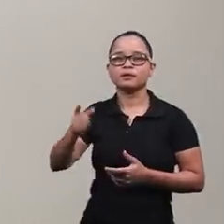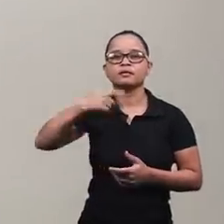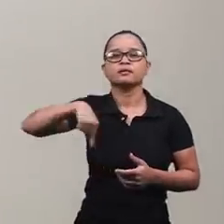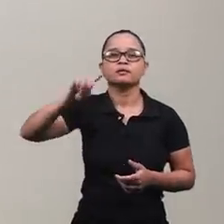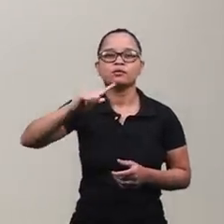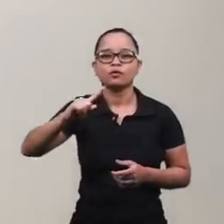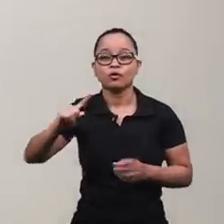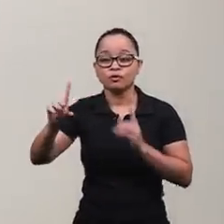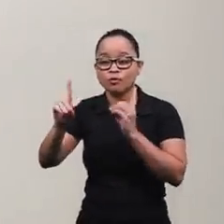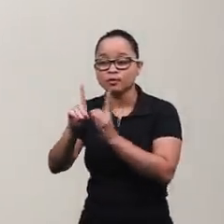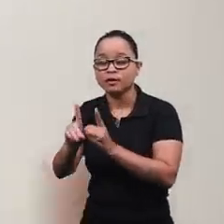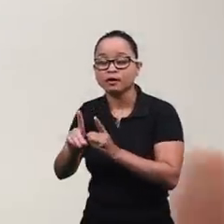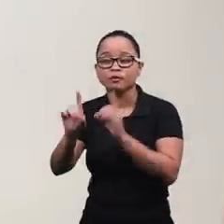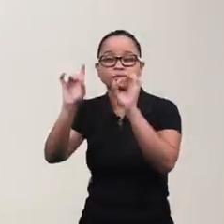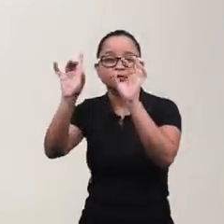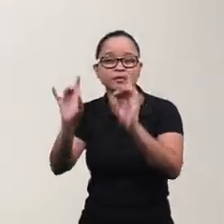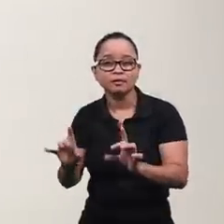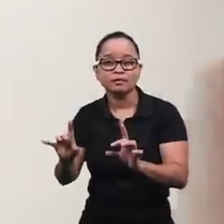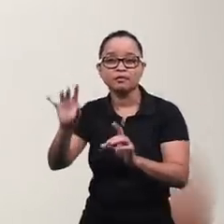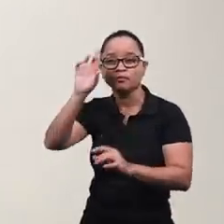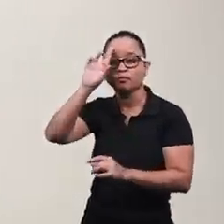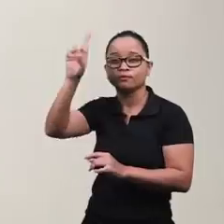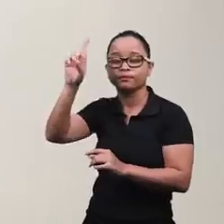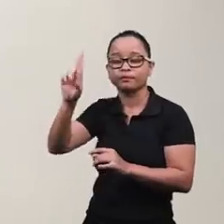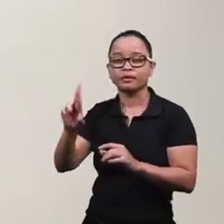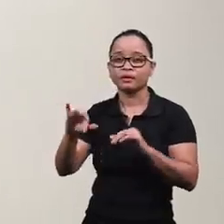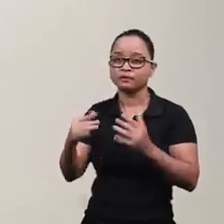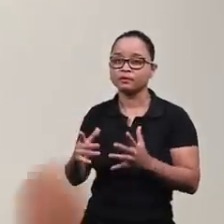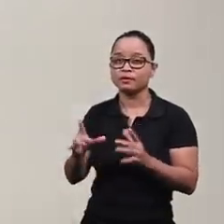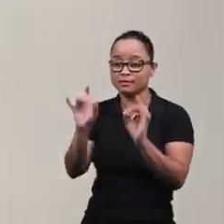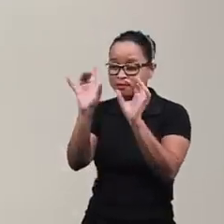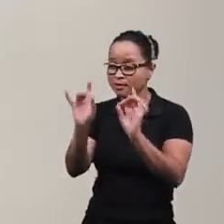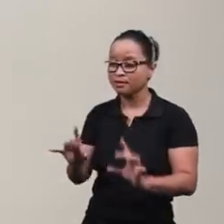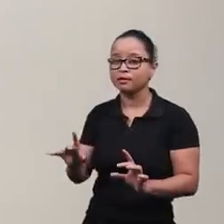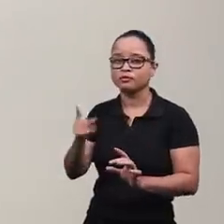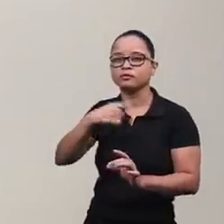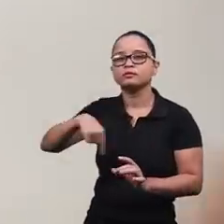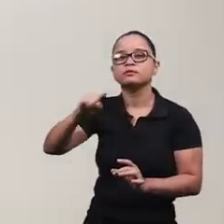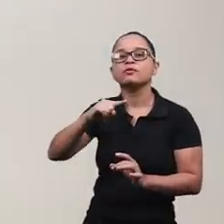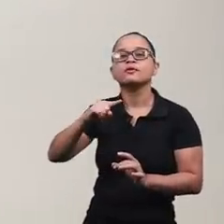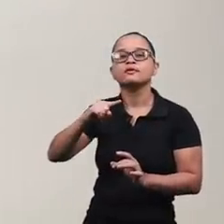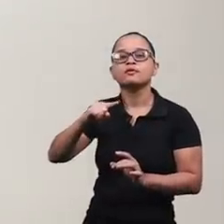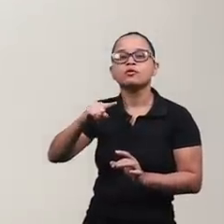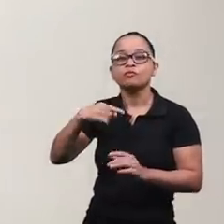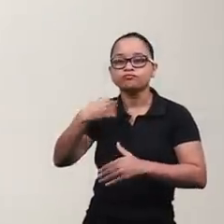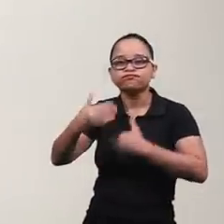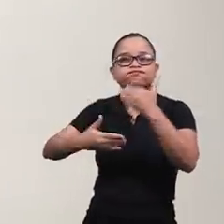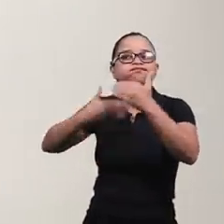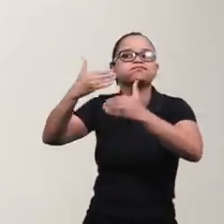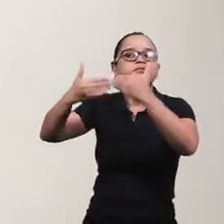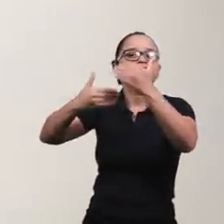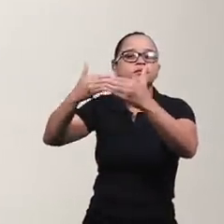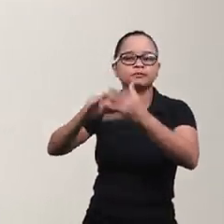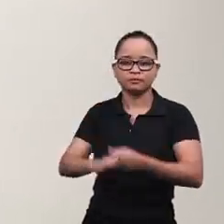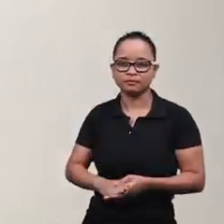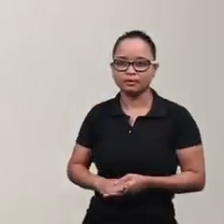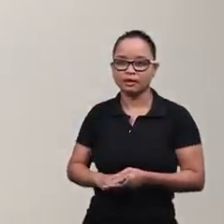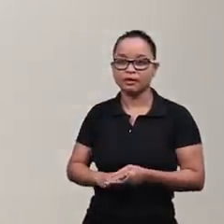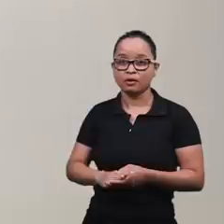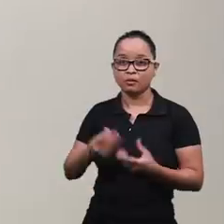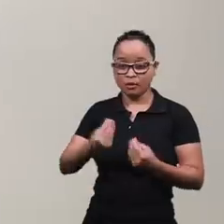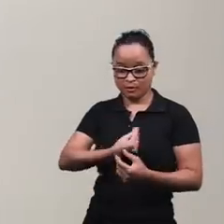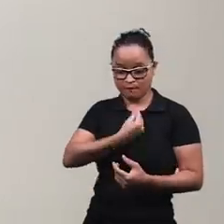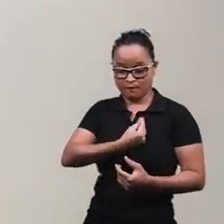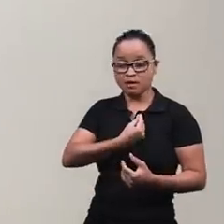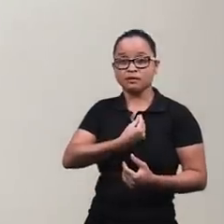pela Souza achados como preciosos ao Senhor além de precioso nós somos edificados com o